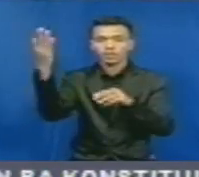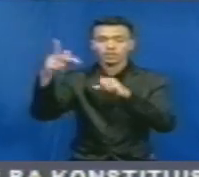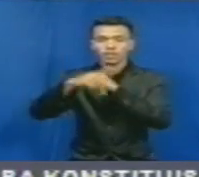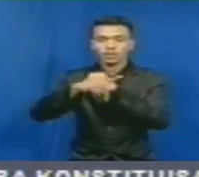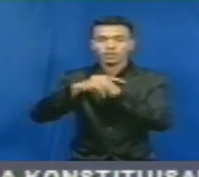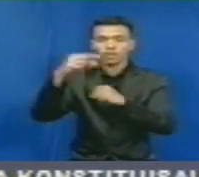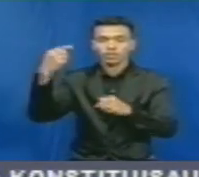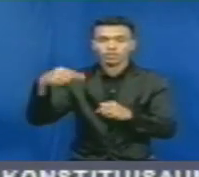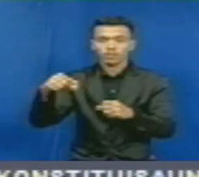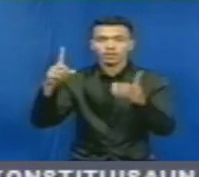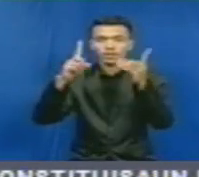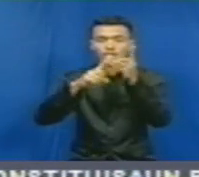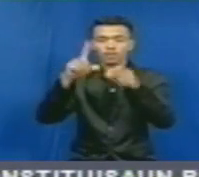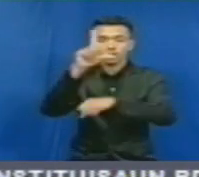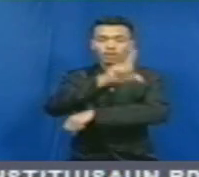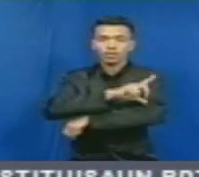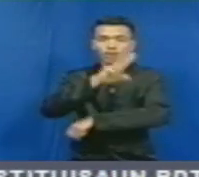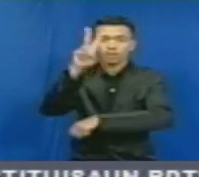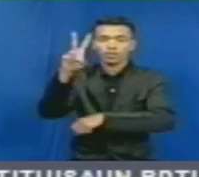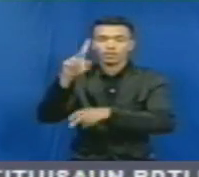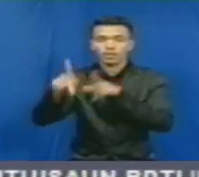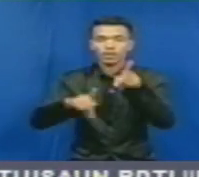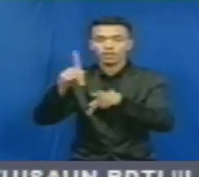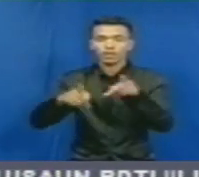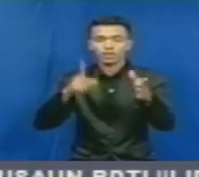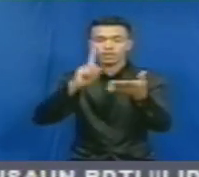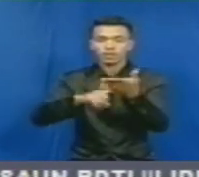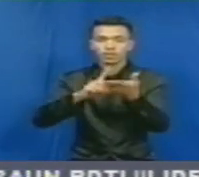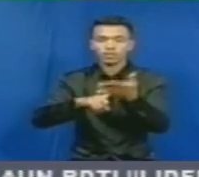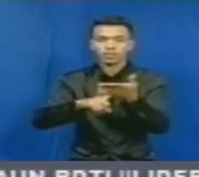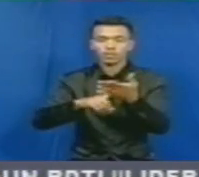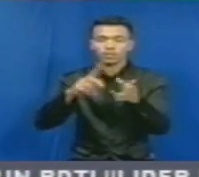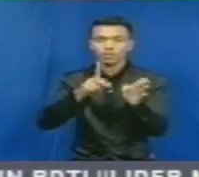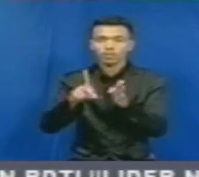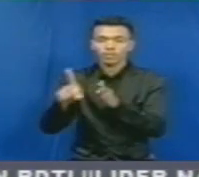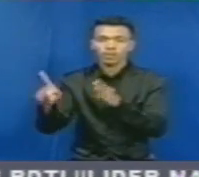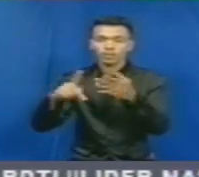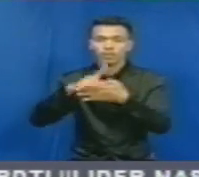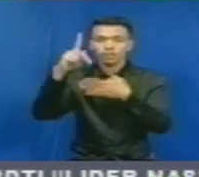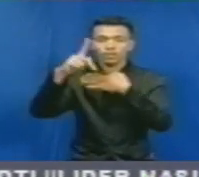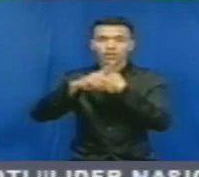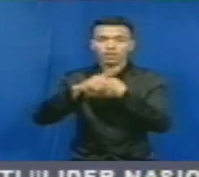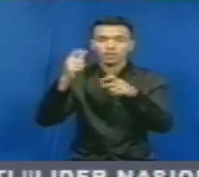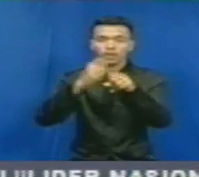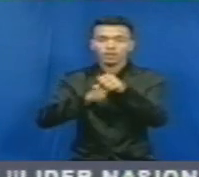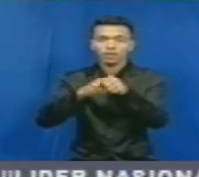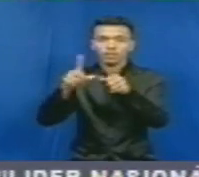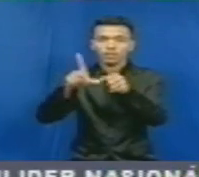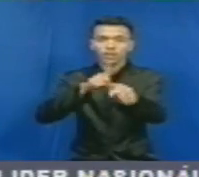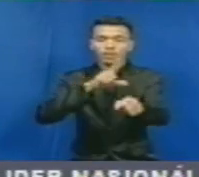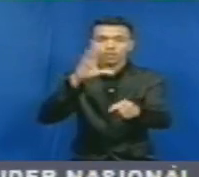Verdes. E a Loron da Rua Congresso, congressista Sira discute estatuto no plano programa curto prazo no longo